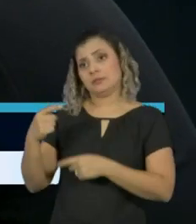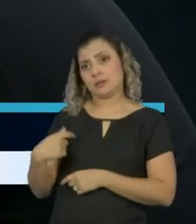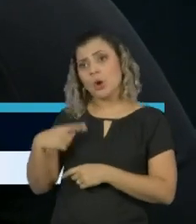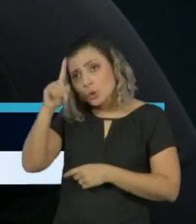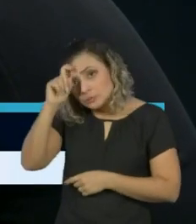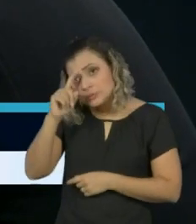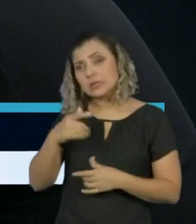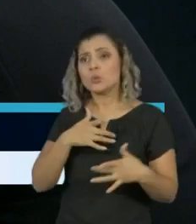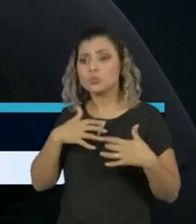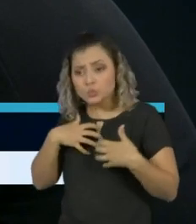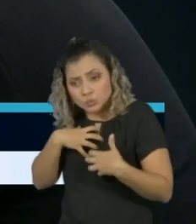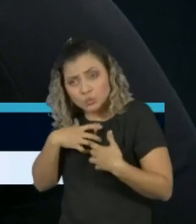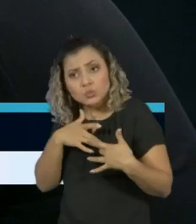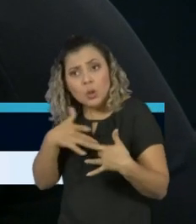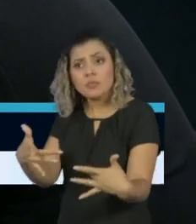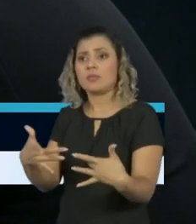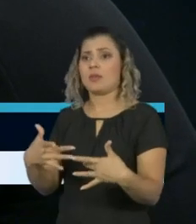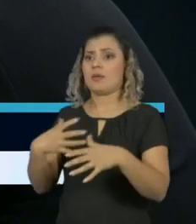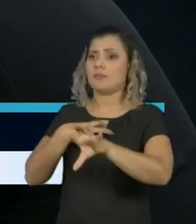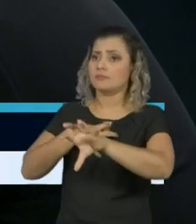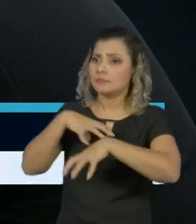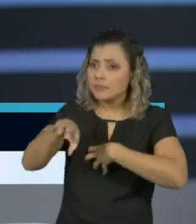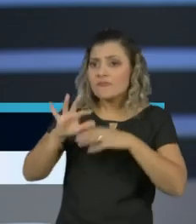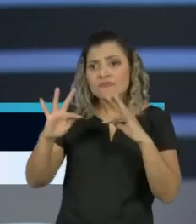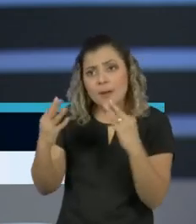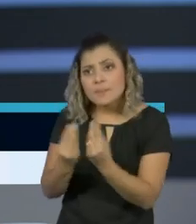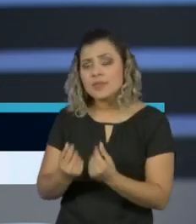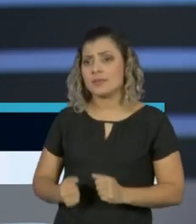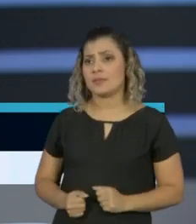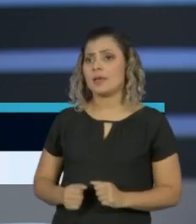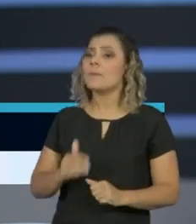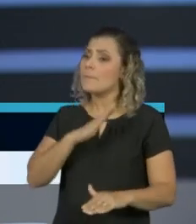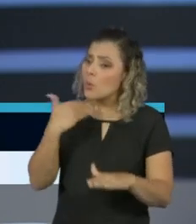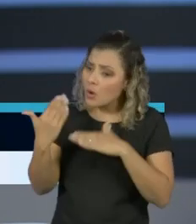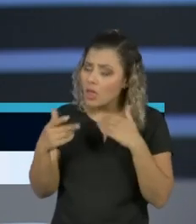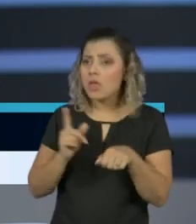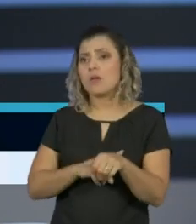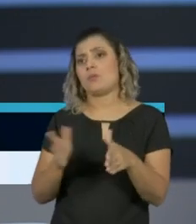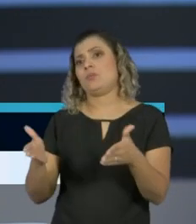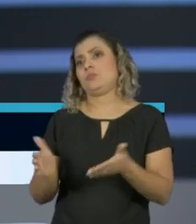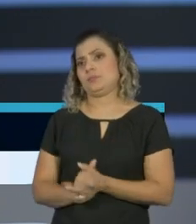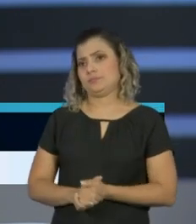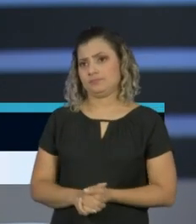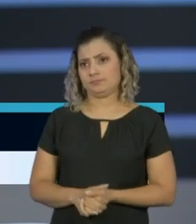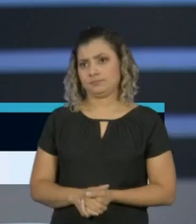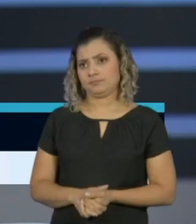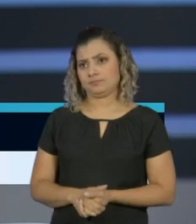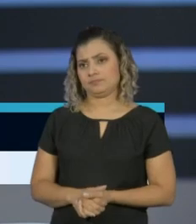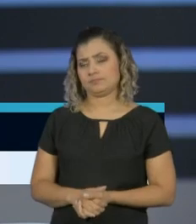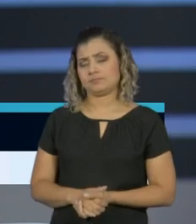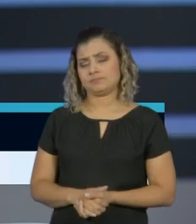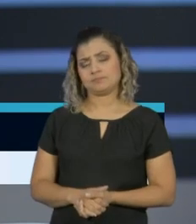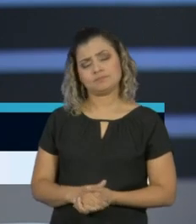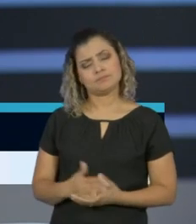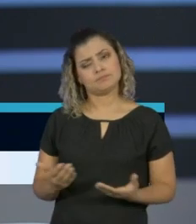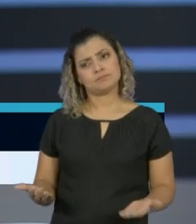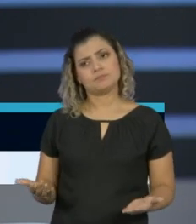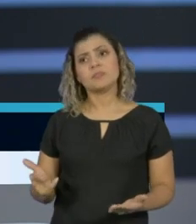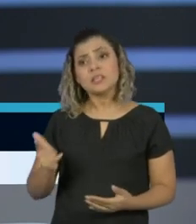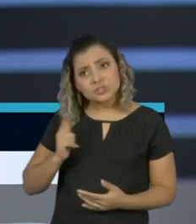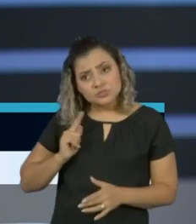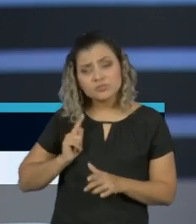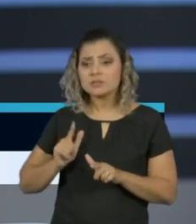as famílias a se uma mensagem das famílias que perderam entes queridos nesse momento se houvesse uma